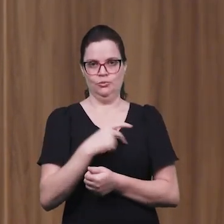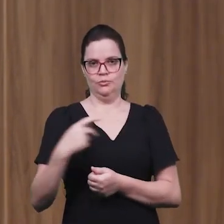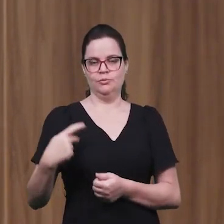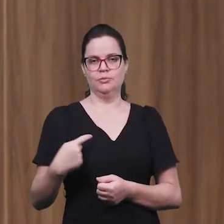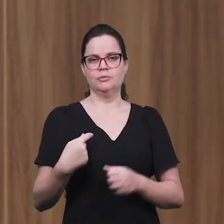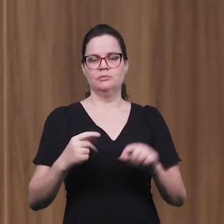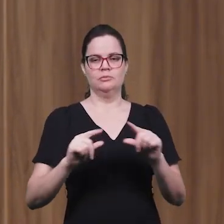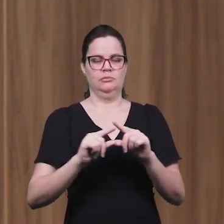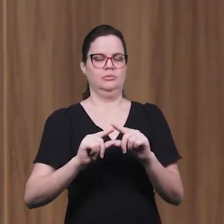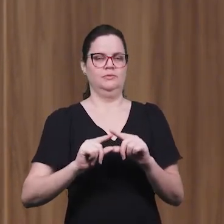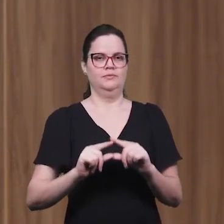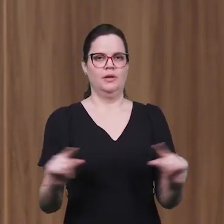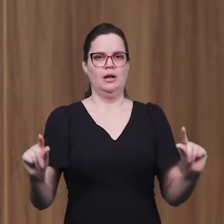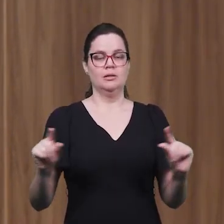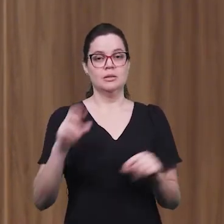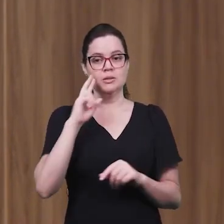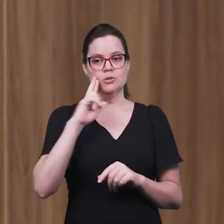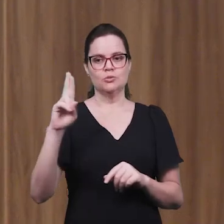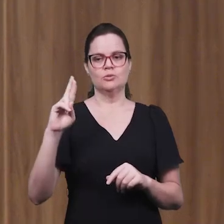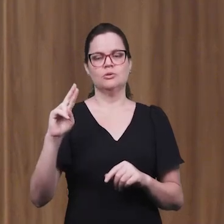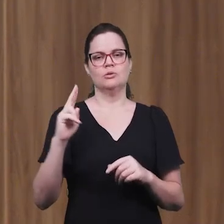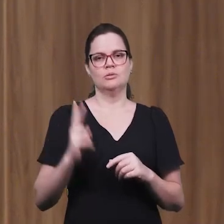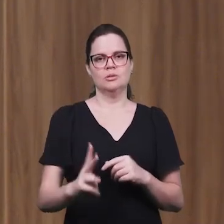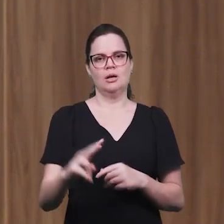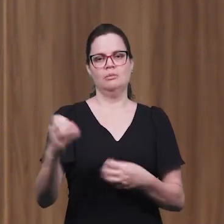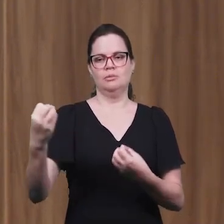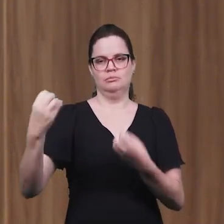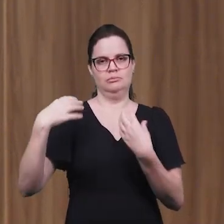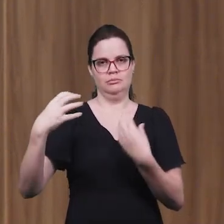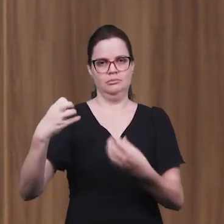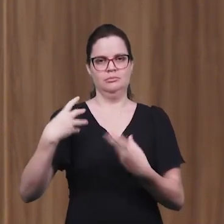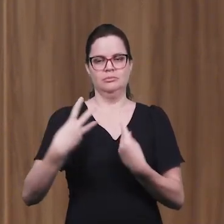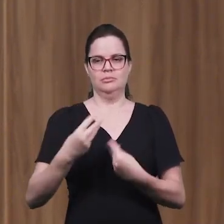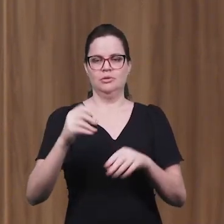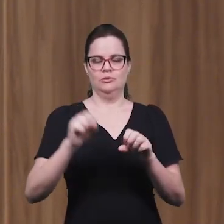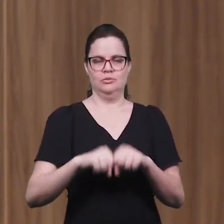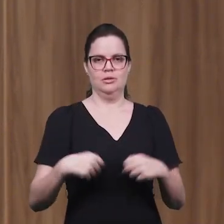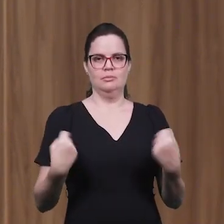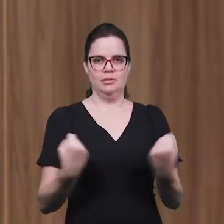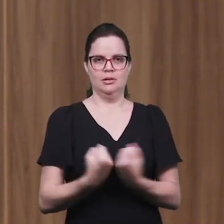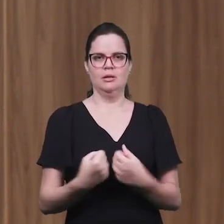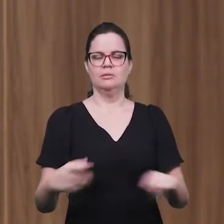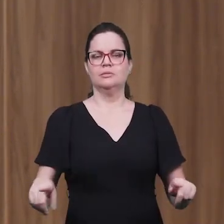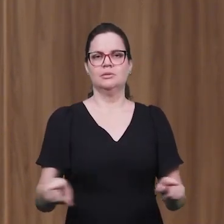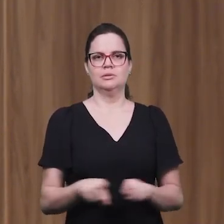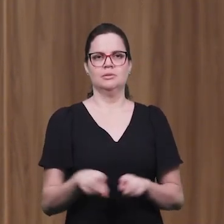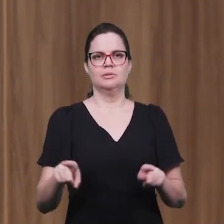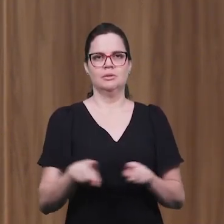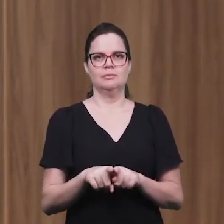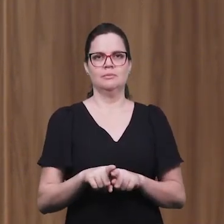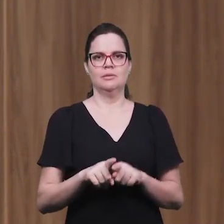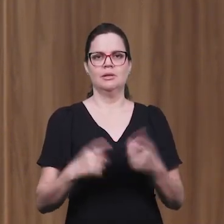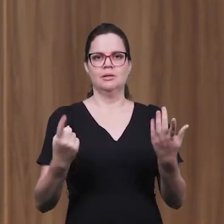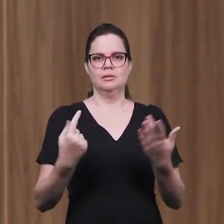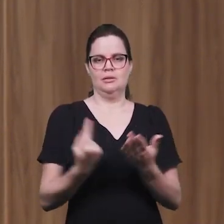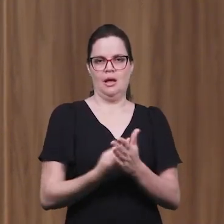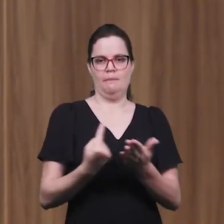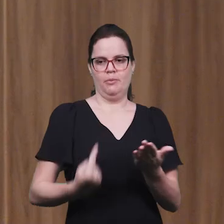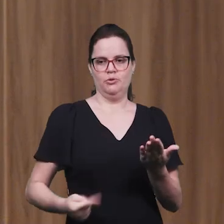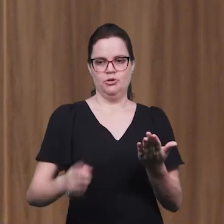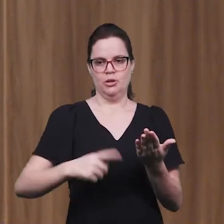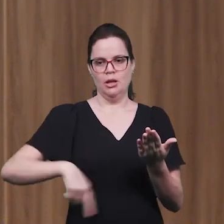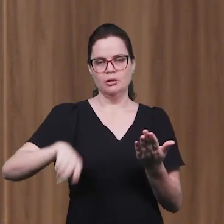uma expressão que o Senhor tem nos ensinado nos seminários e também nas nossas